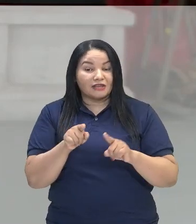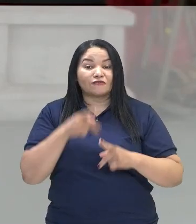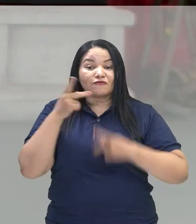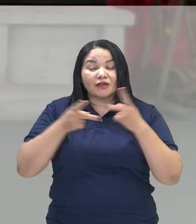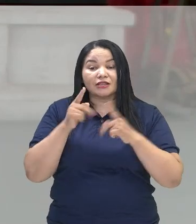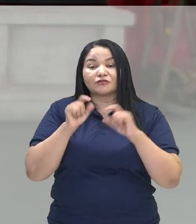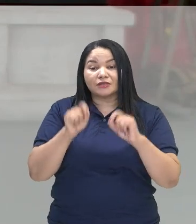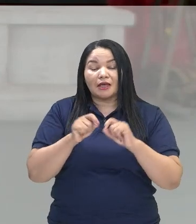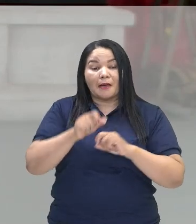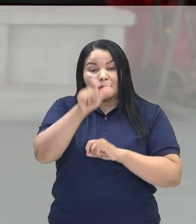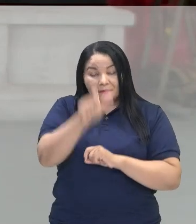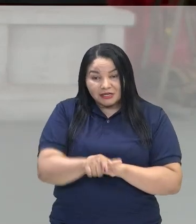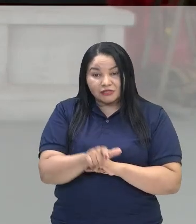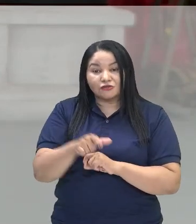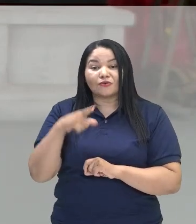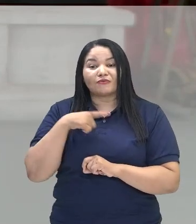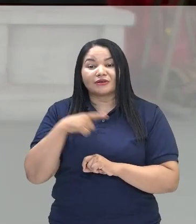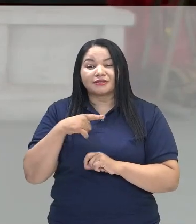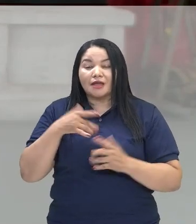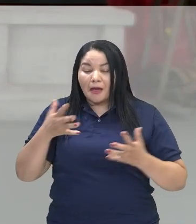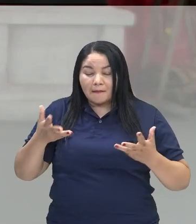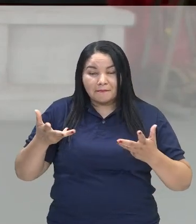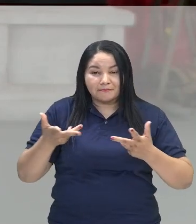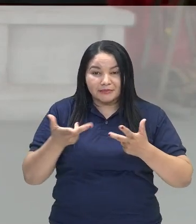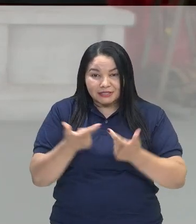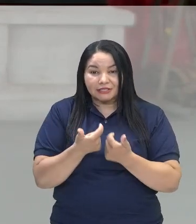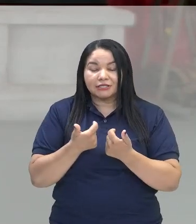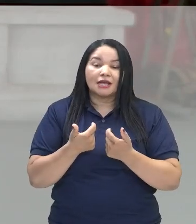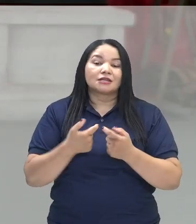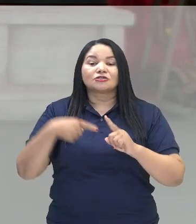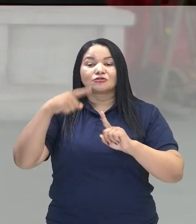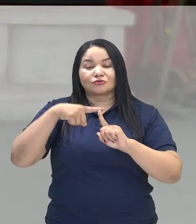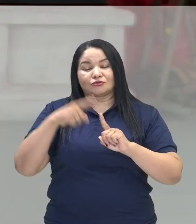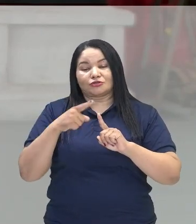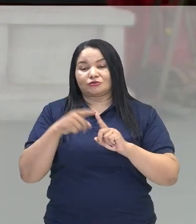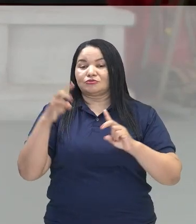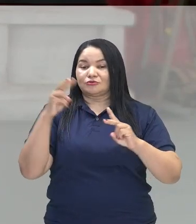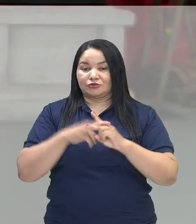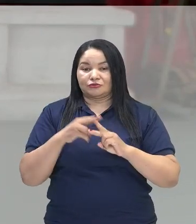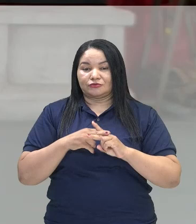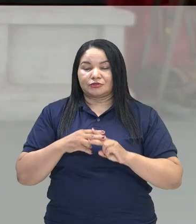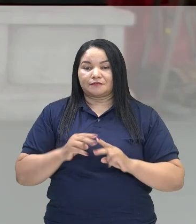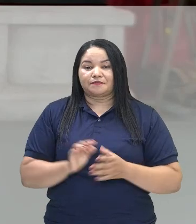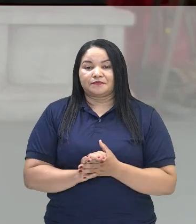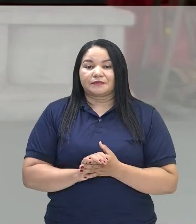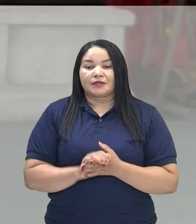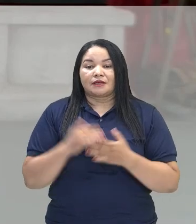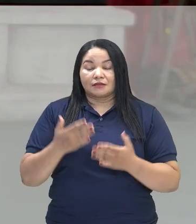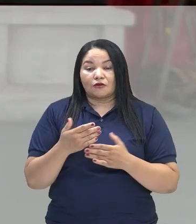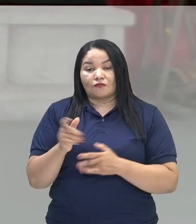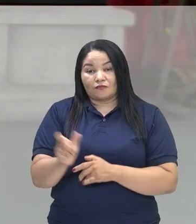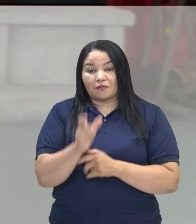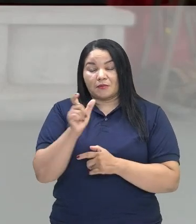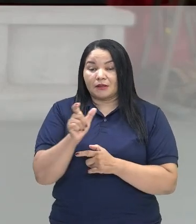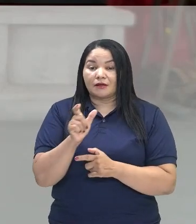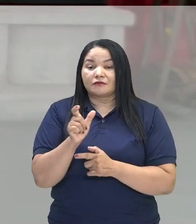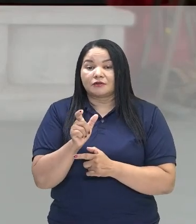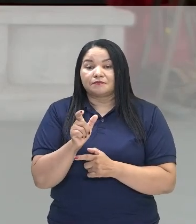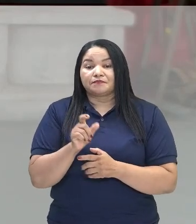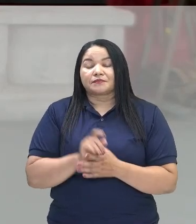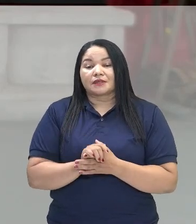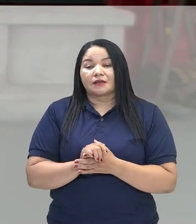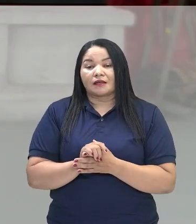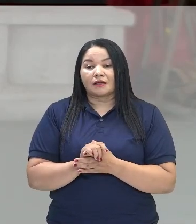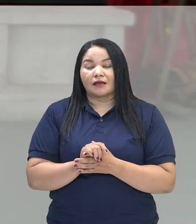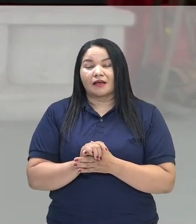dizer que aquela pessoa tinha maestria naquele sistema de luta que ele fazia. O termo Kung Fu,